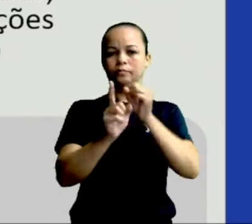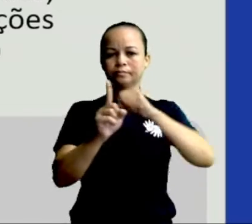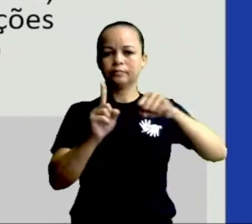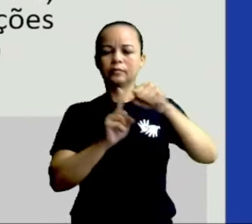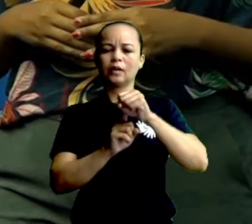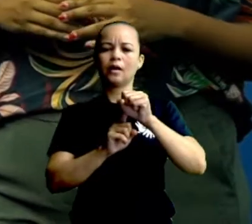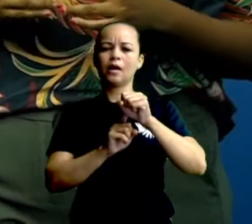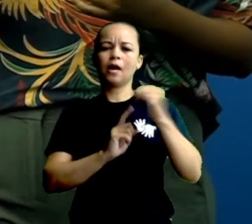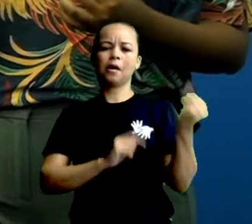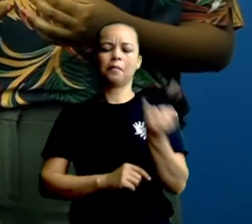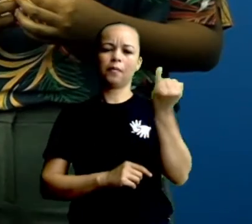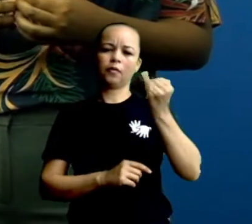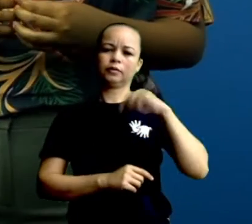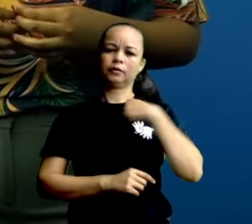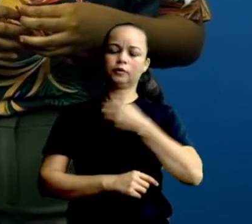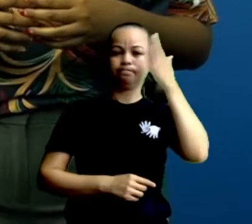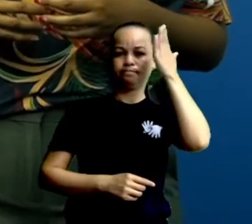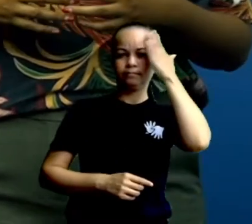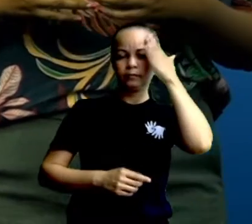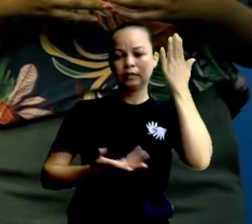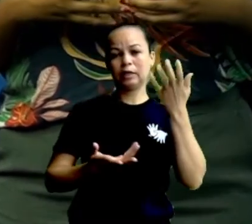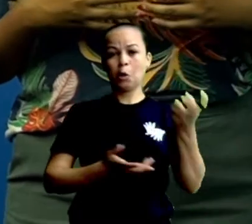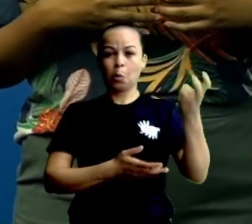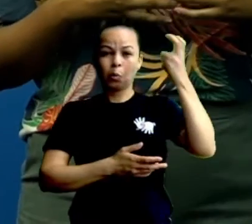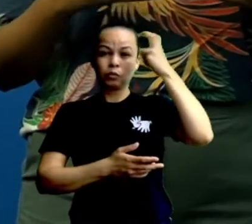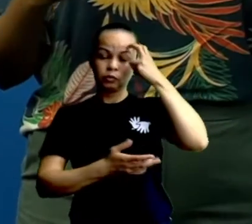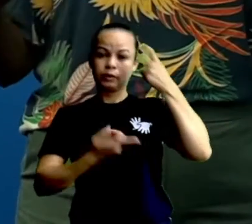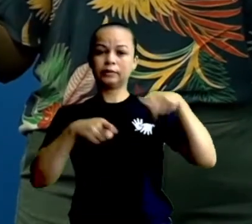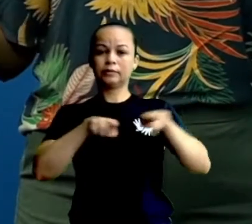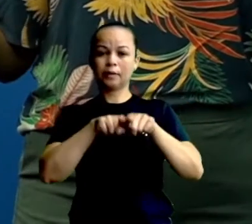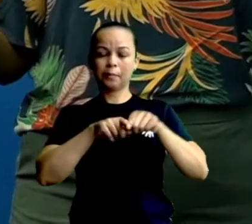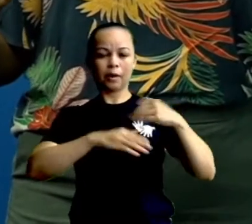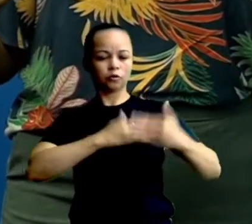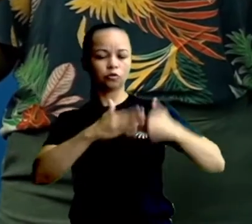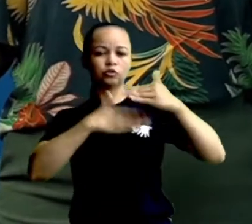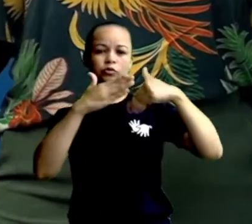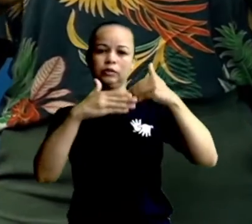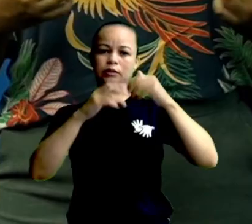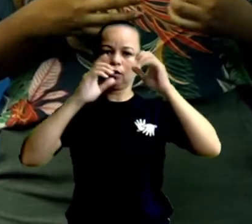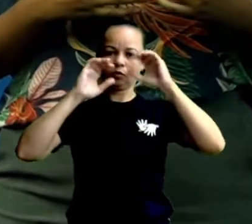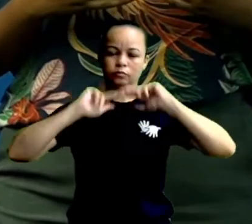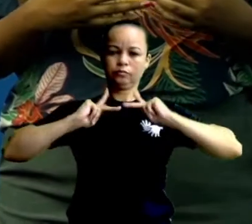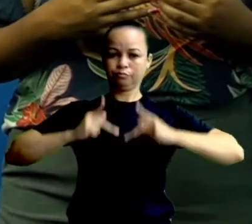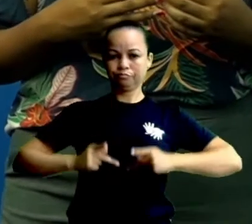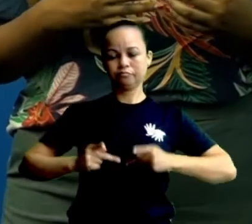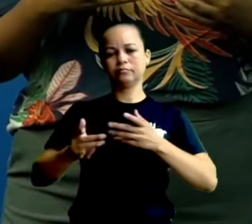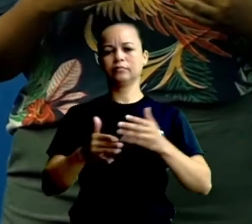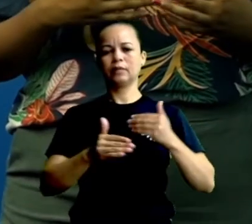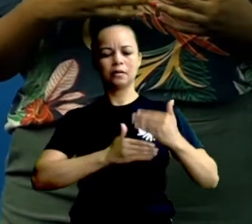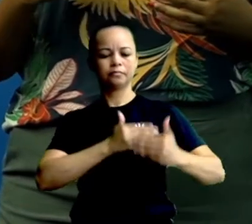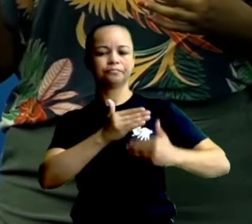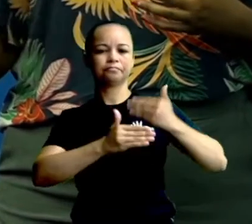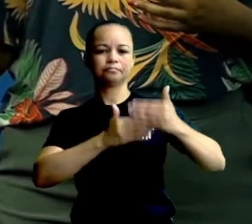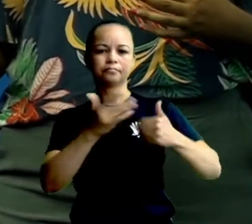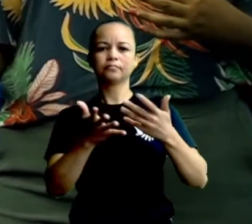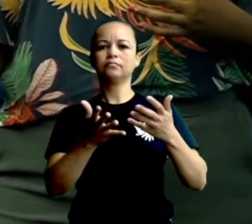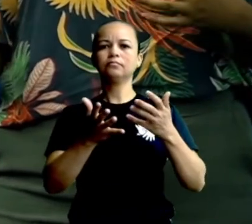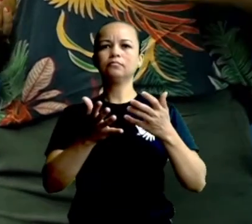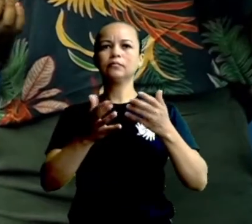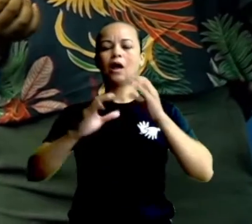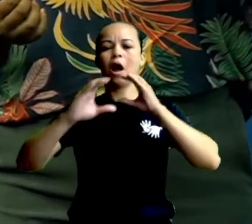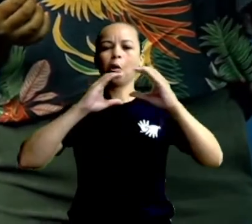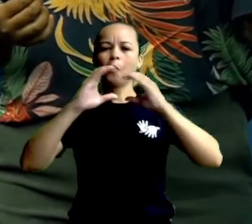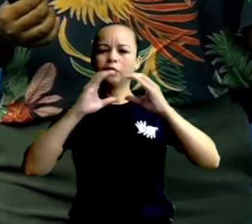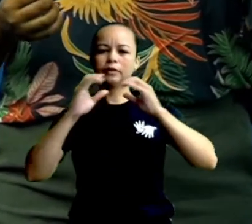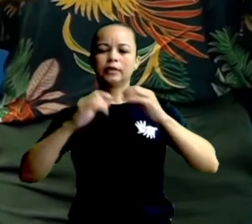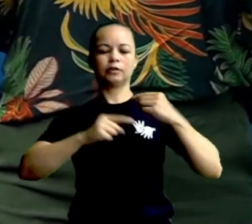gente entender que cultura é também uma construção dos seres humanos e é passada através da